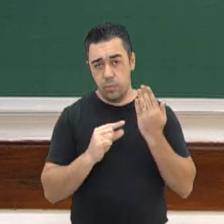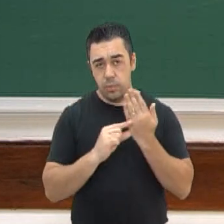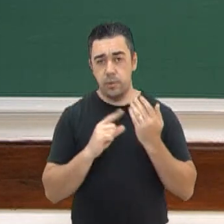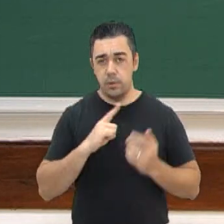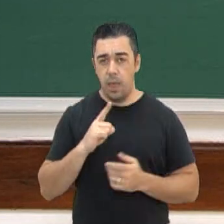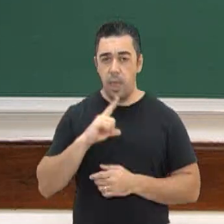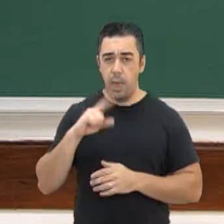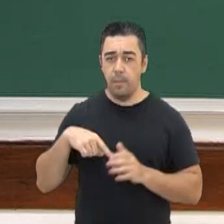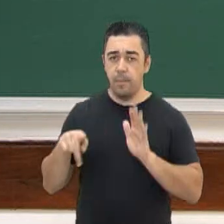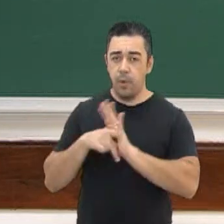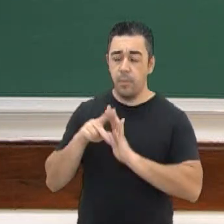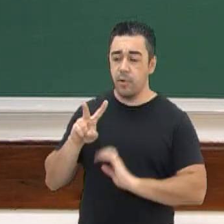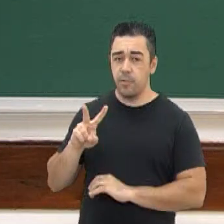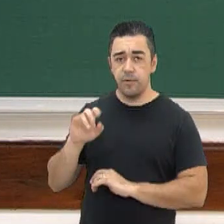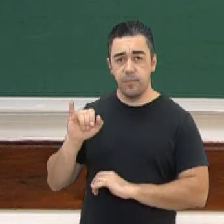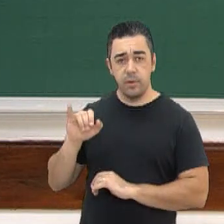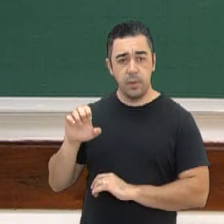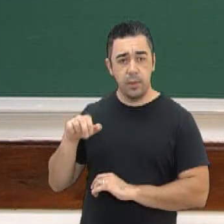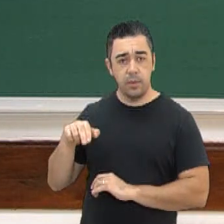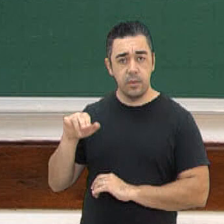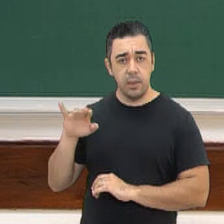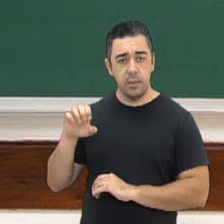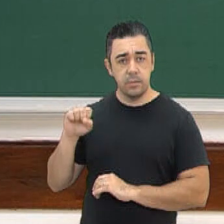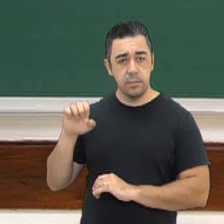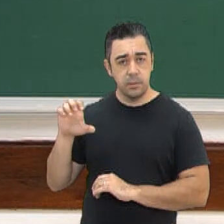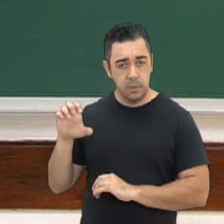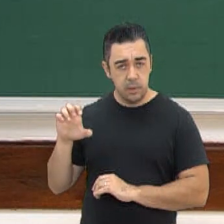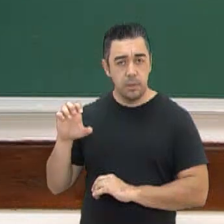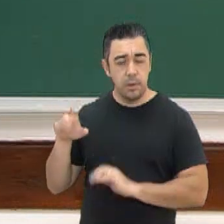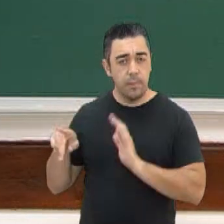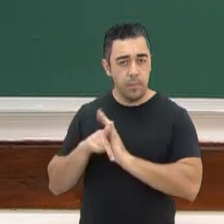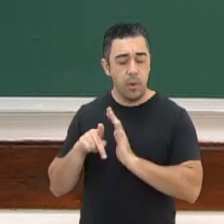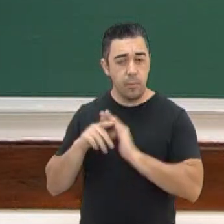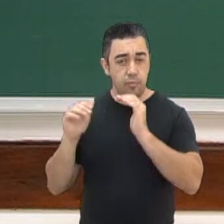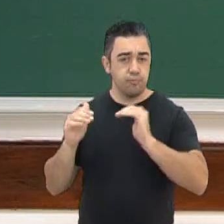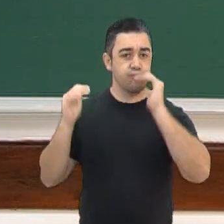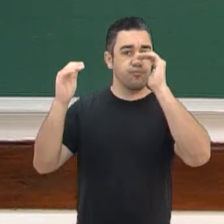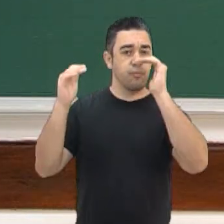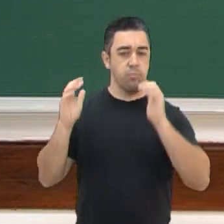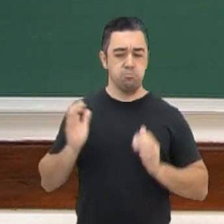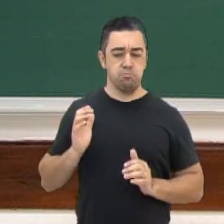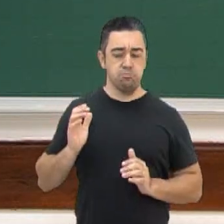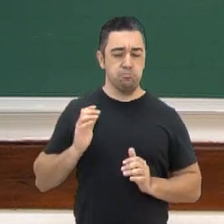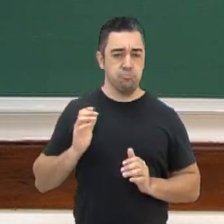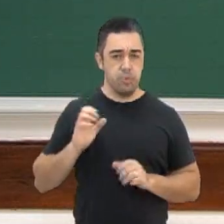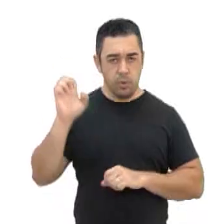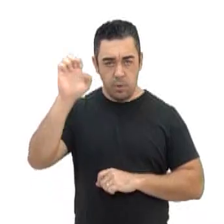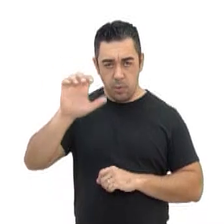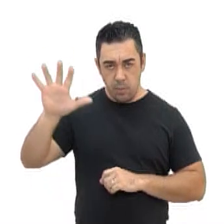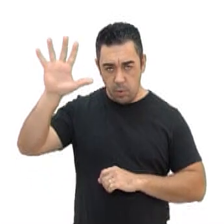vienense foi uma das primeiras manifestações de valsa nas elites europeias.